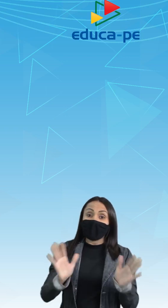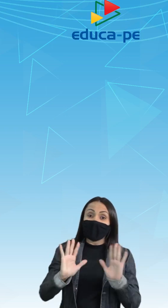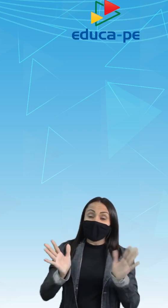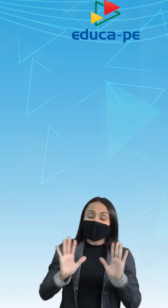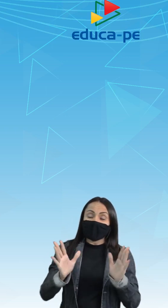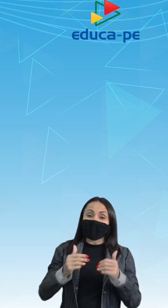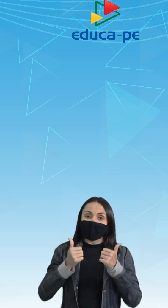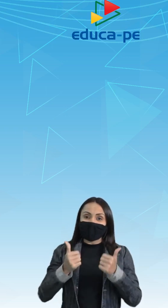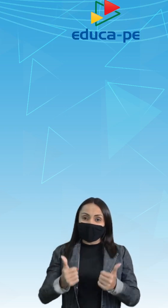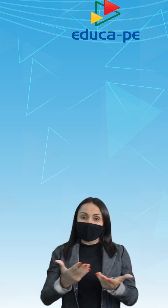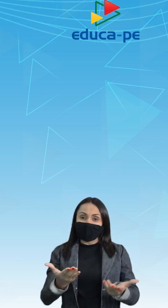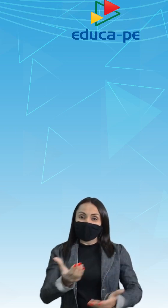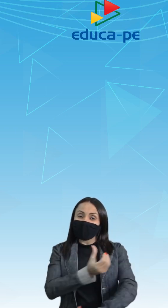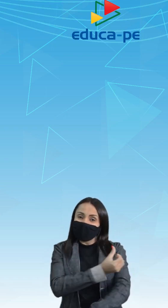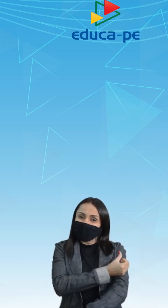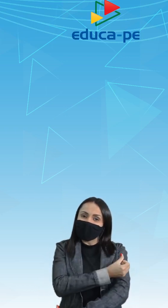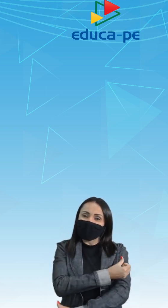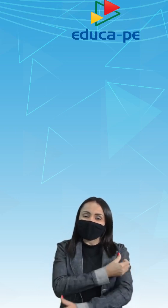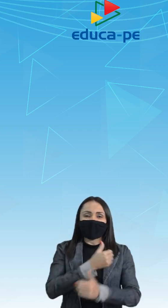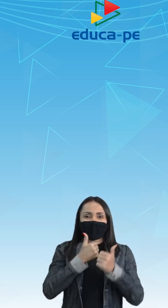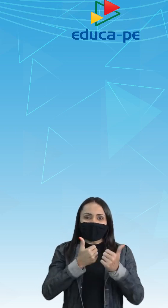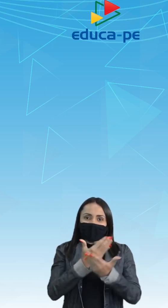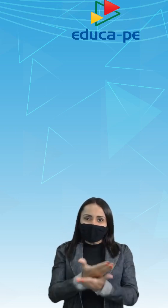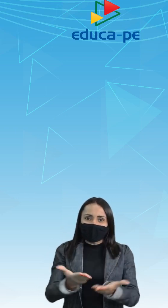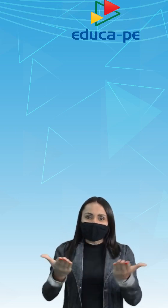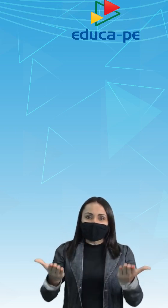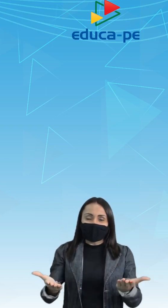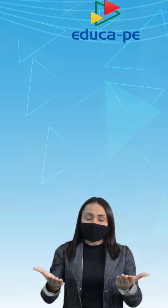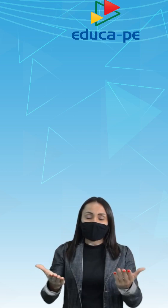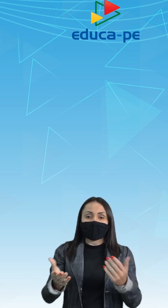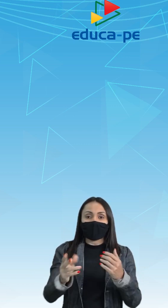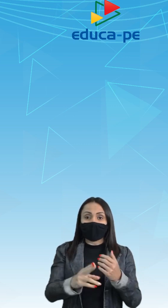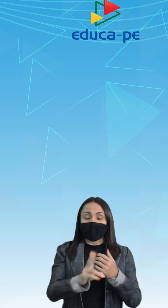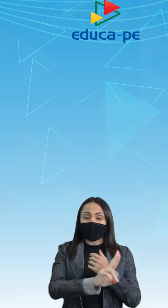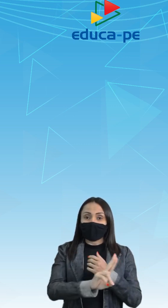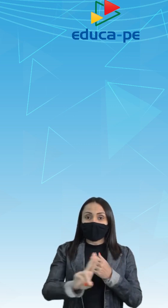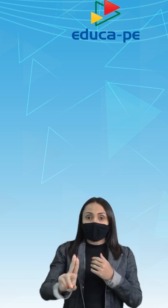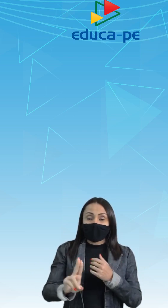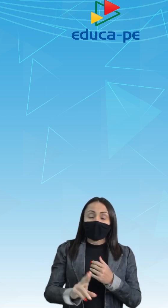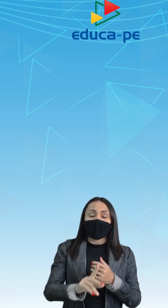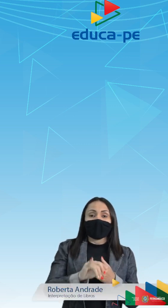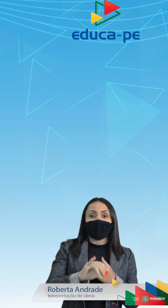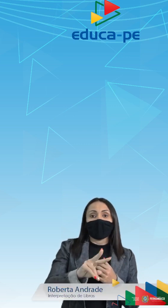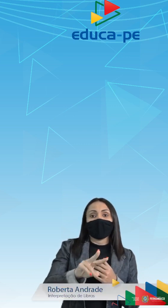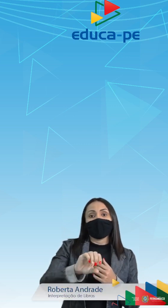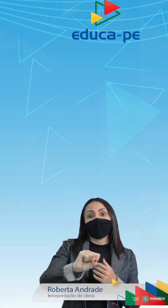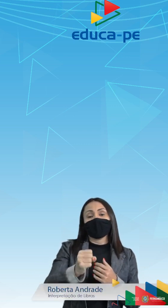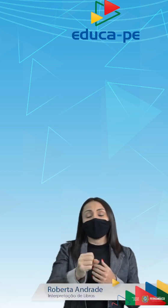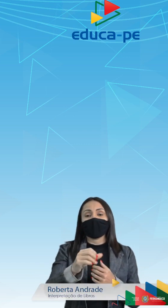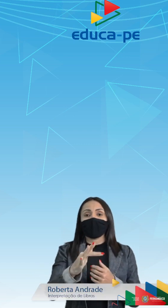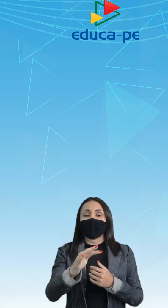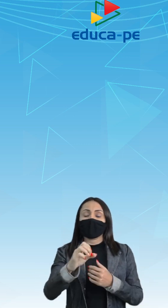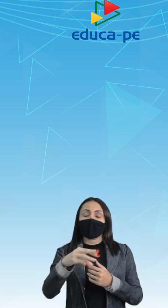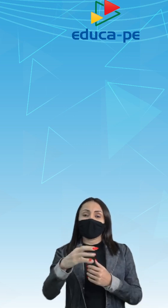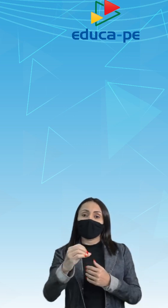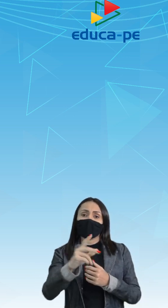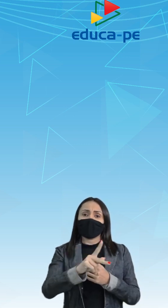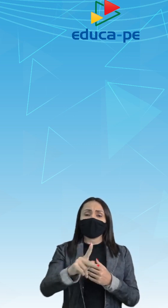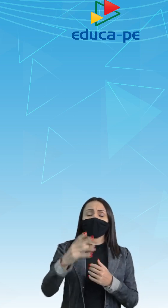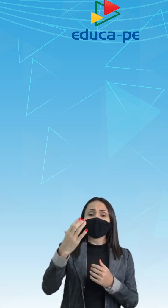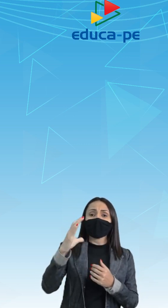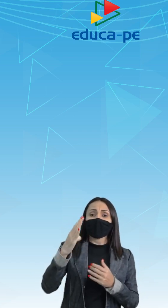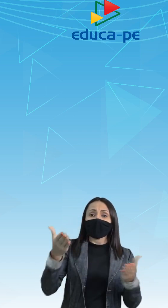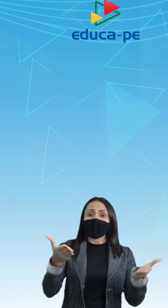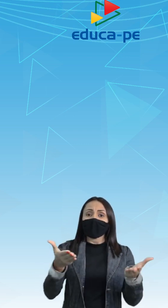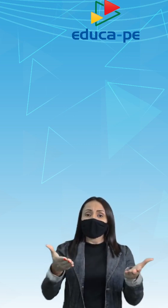E aí, galerinha do sexto ano, tudo bem com vocês? Meu nome é Ives Fernando, eu sou professor de ciências e